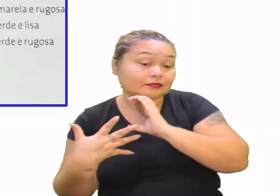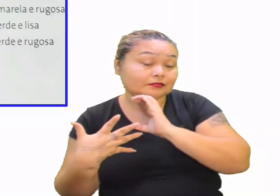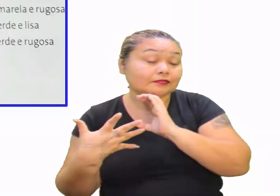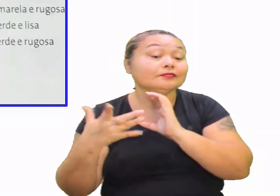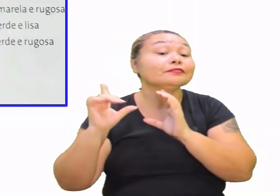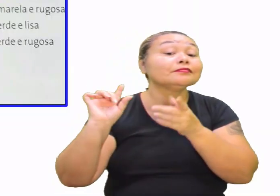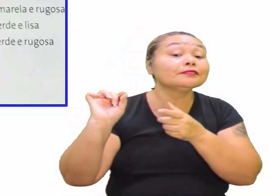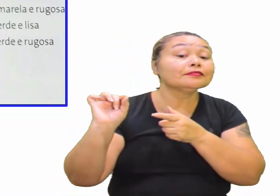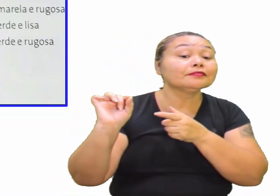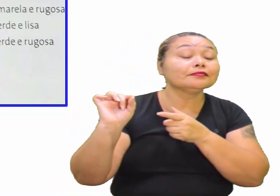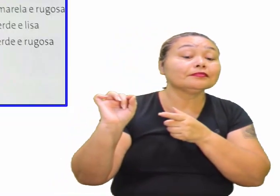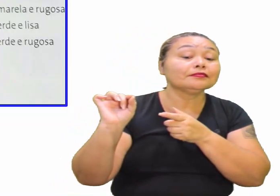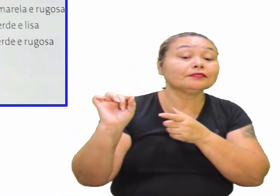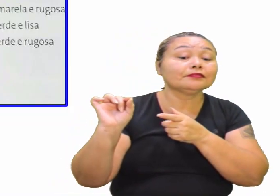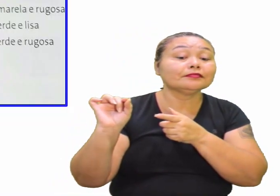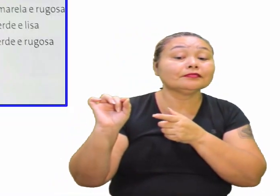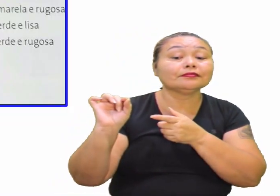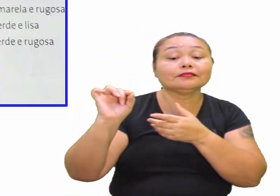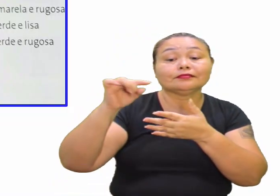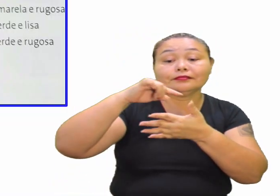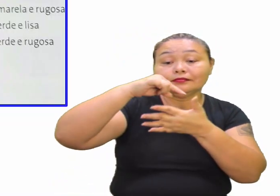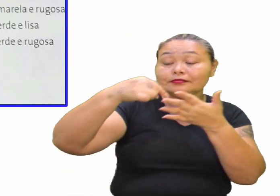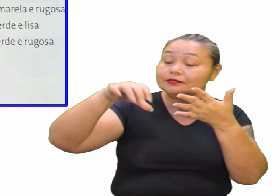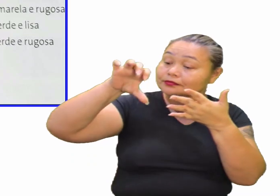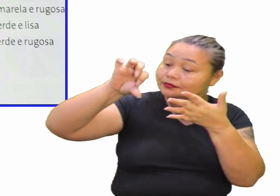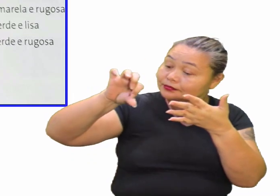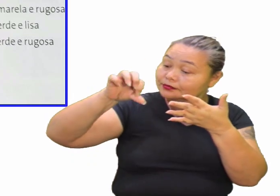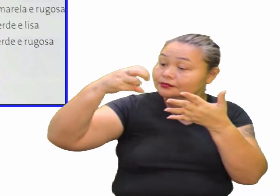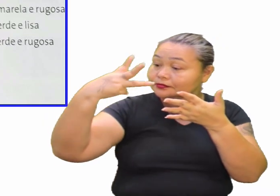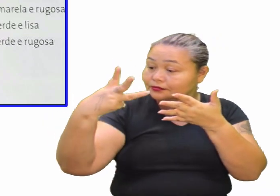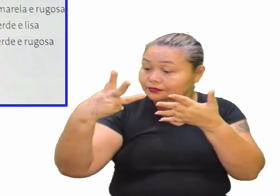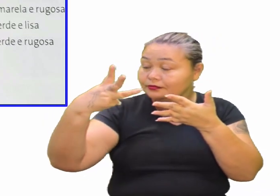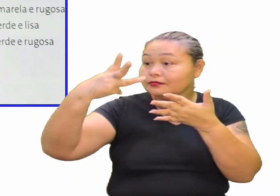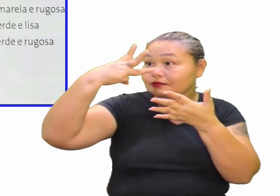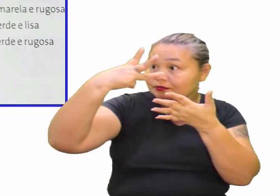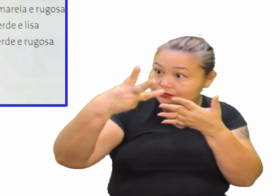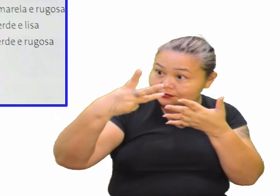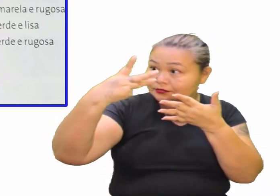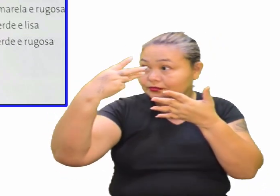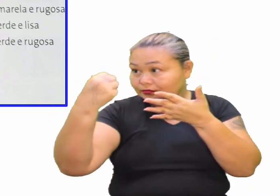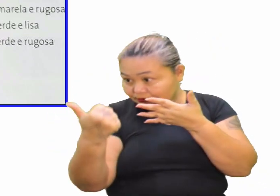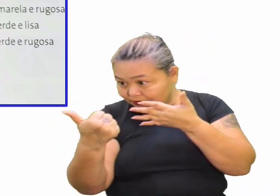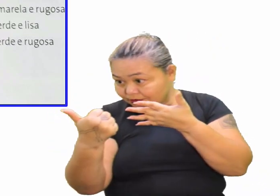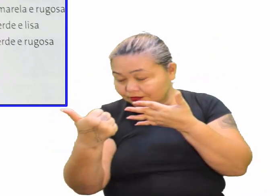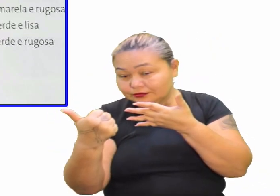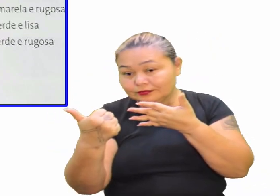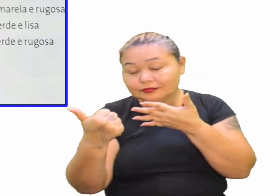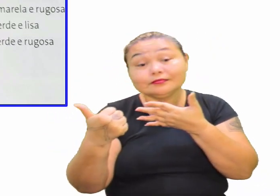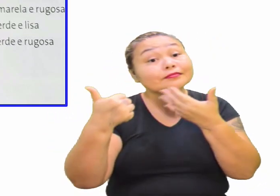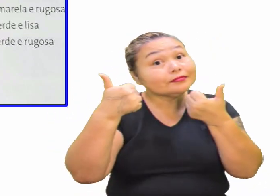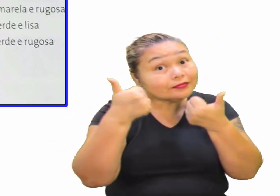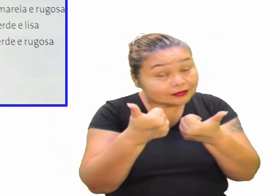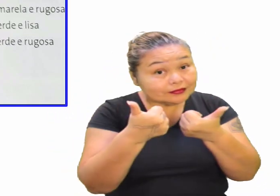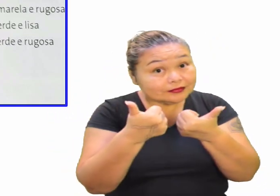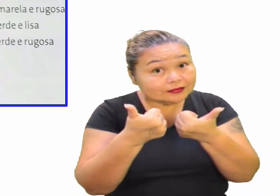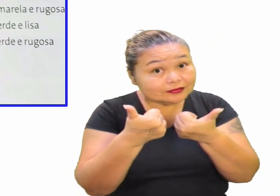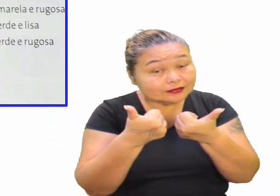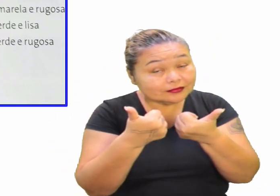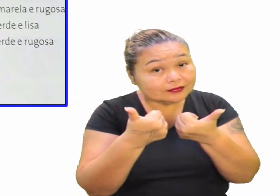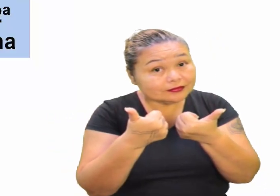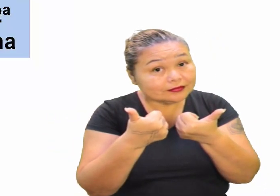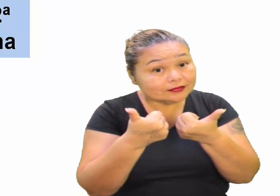quê, professor? 9 para 3 para 3 para 1. Tá bom?